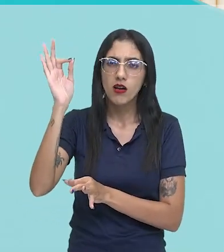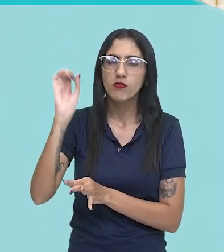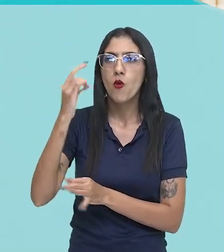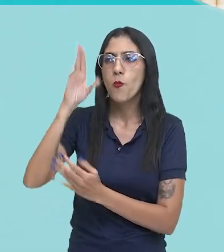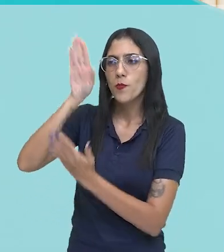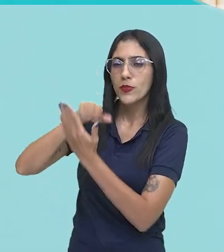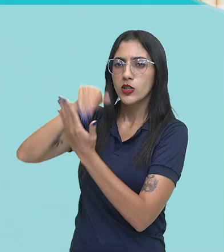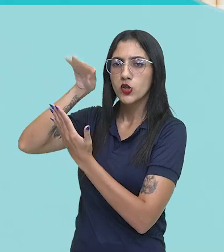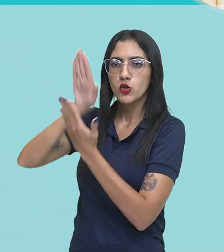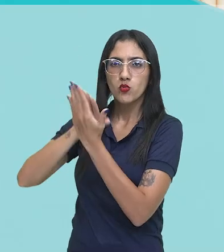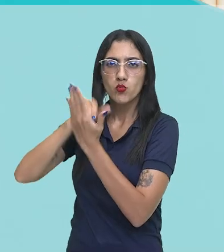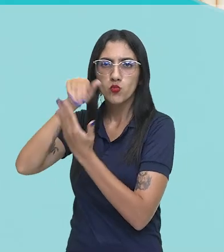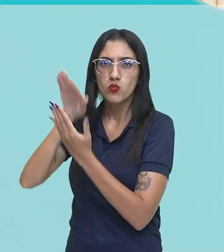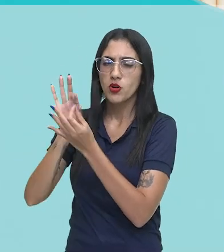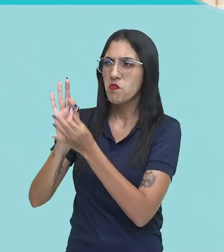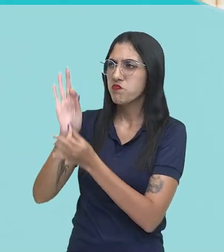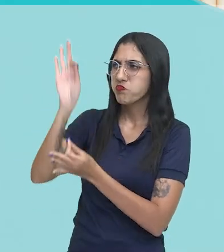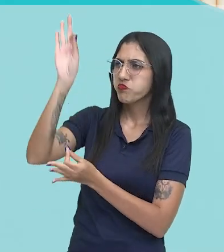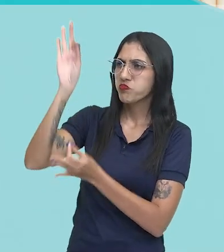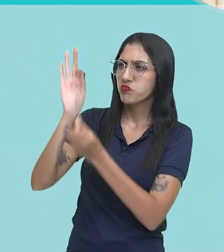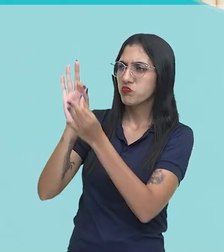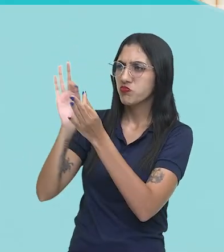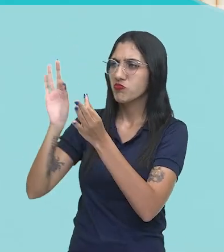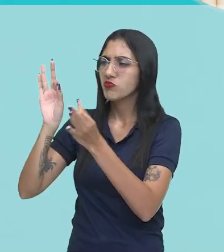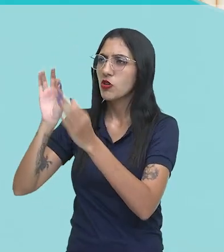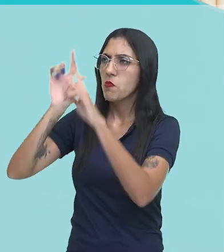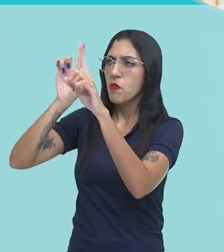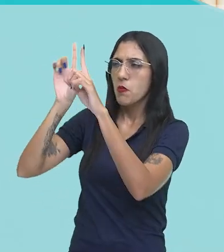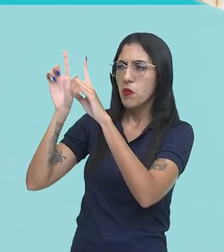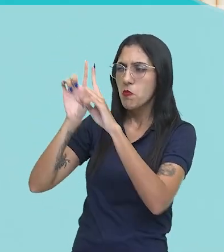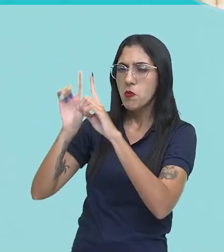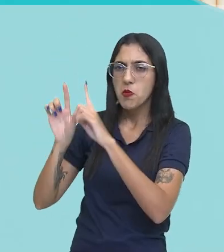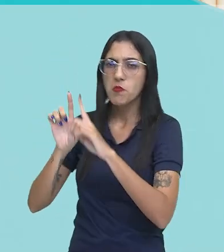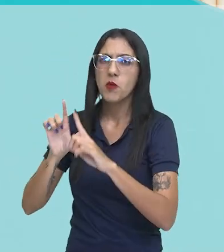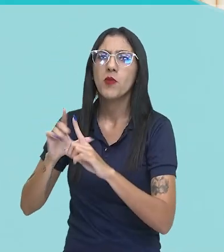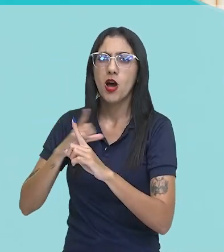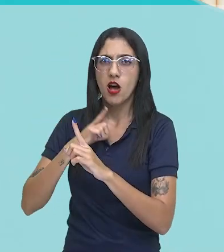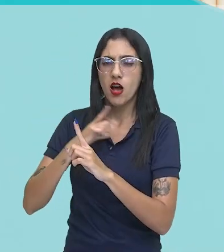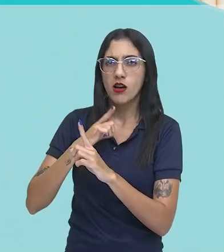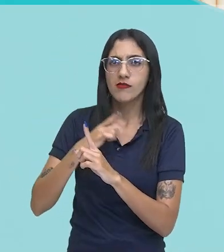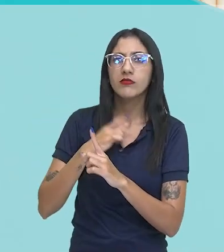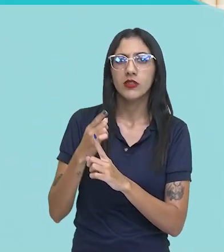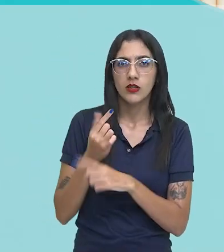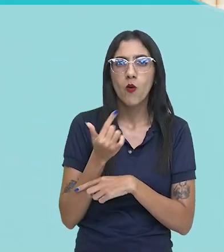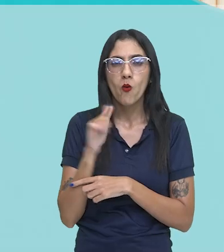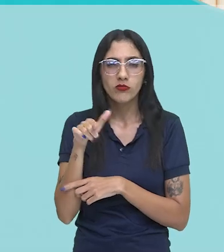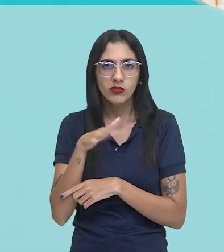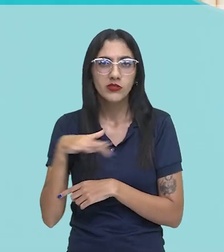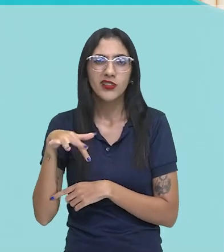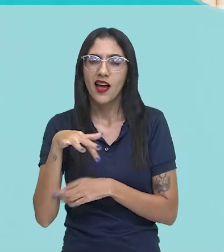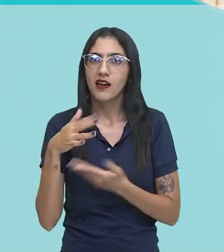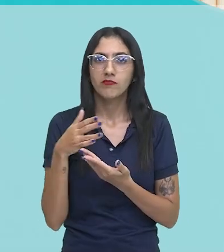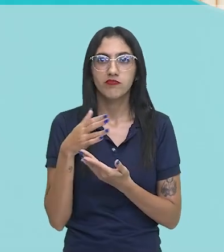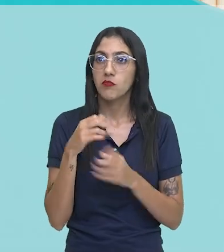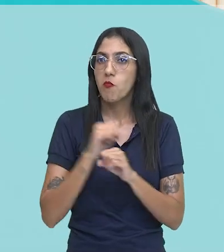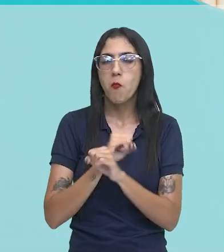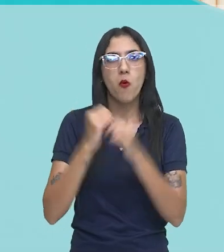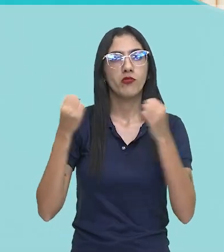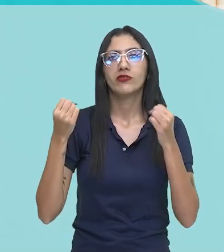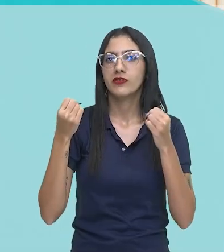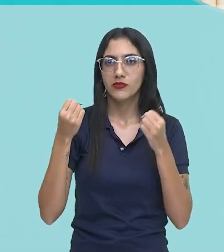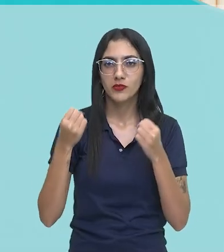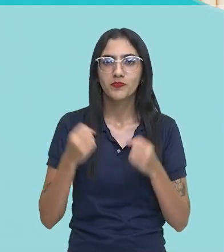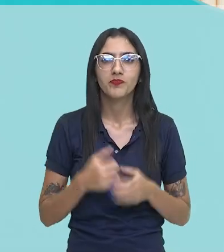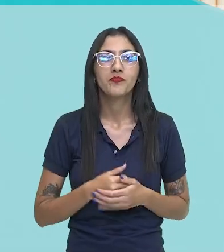por exemplo, que os colecionadores, né, têm as suas coleções de obras de arte com a instalação. Não dá para fazer, né? Então,